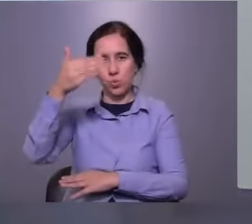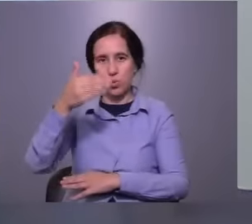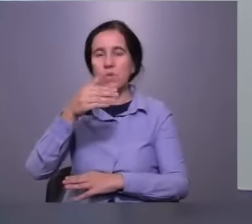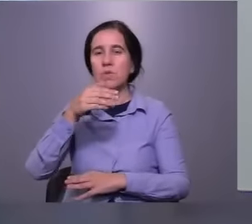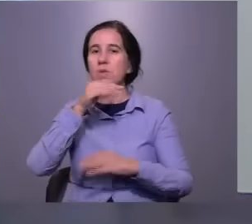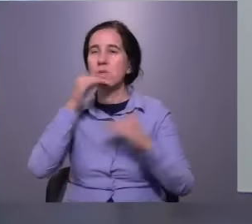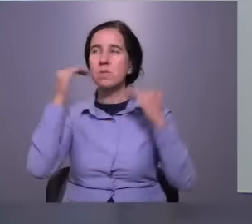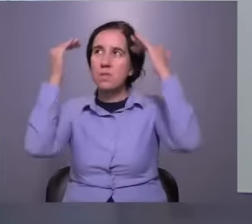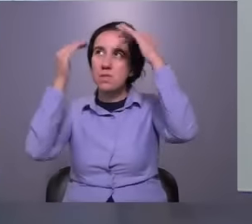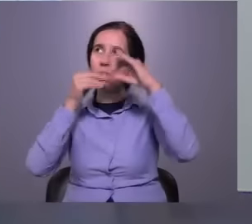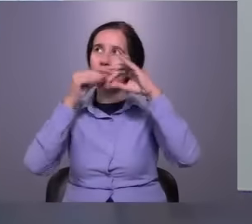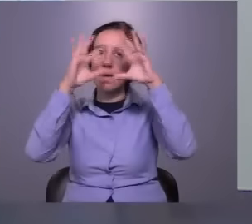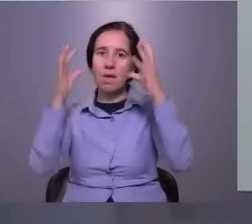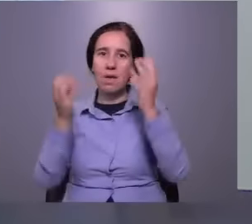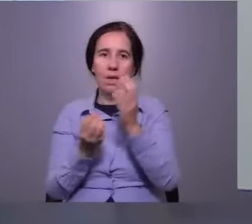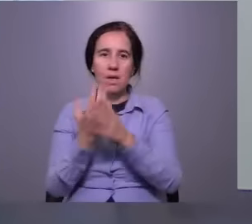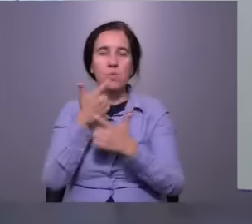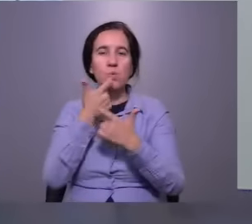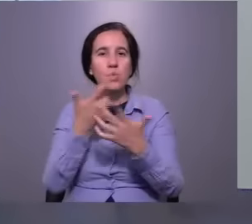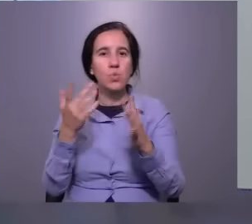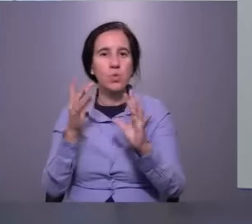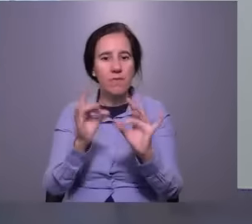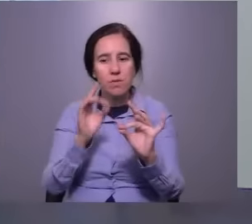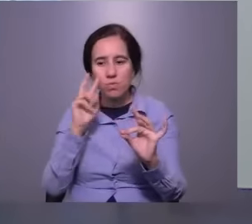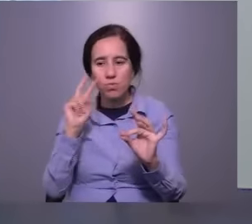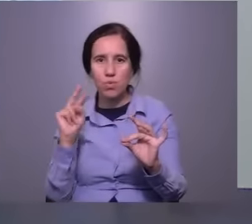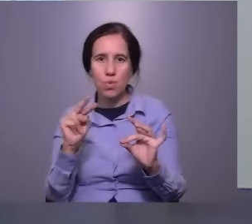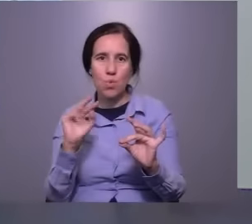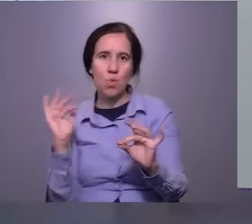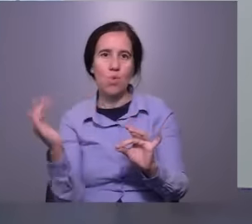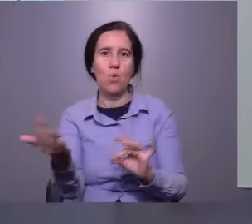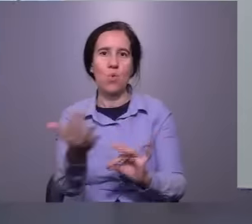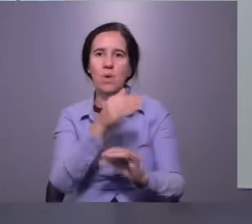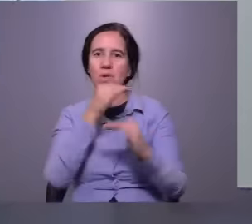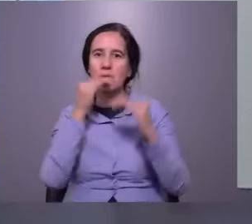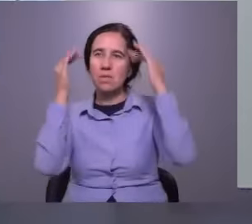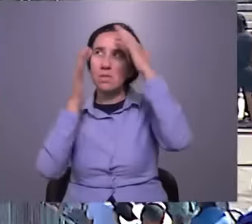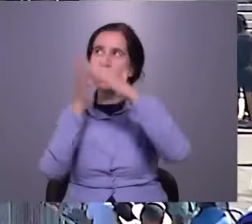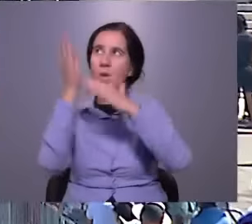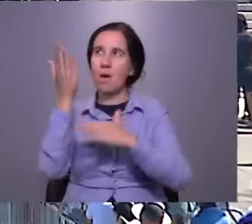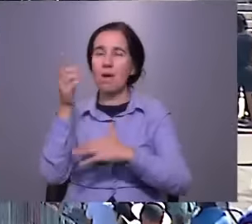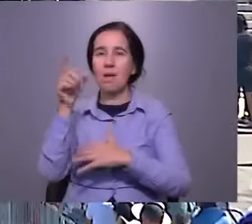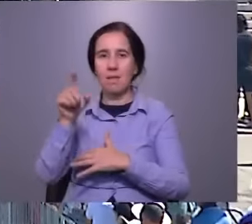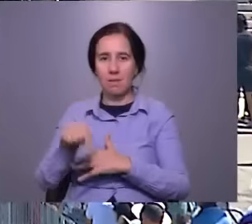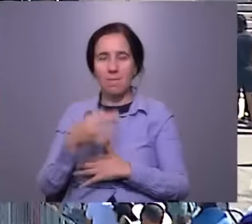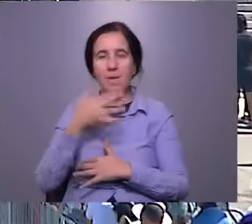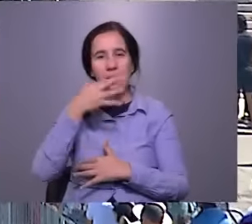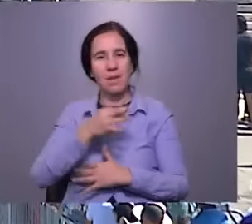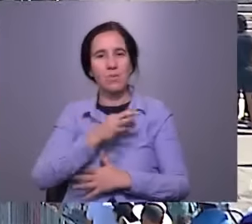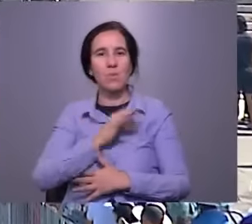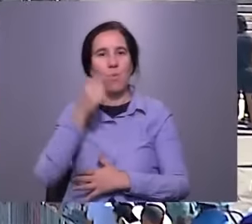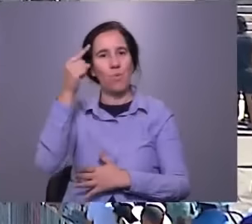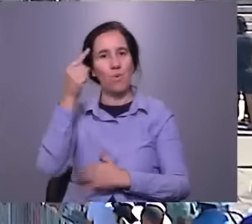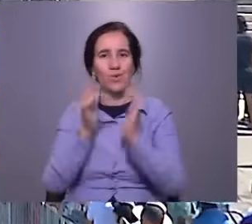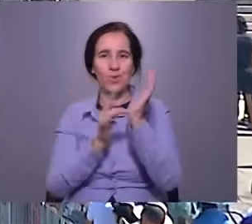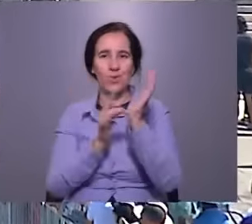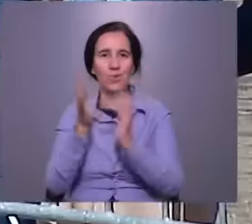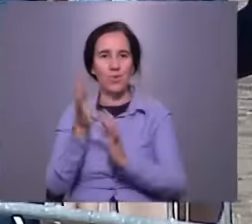Agora juntos professemos a nossa fé em Deus. Creio em um só Deus, Pai